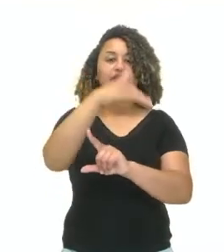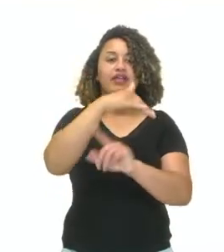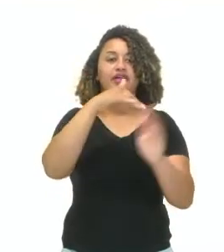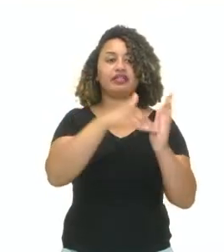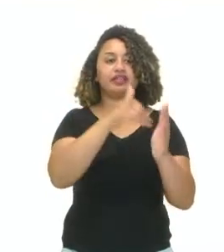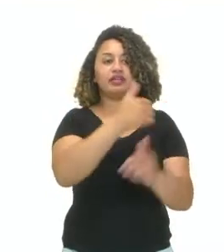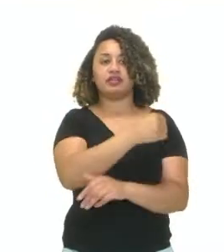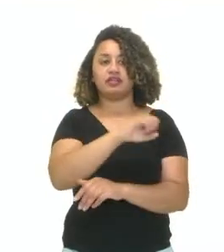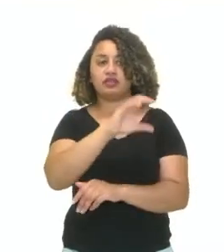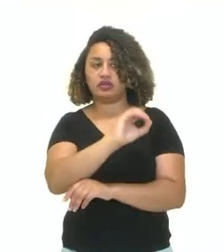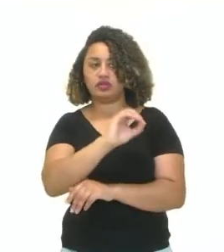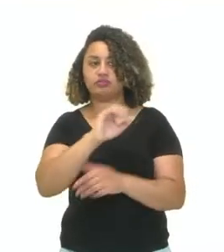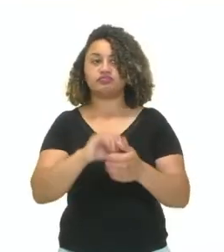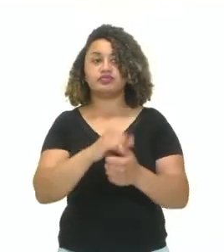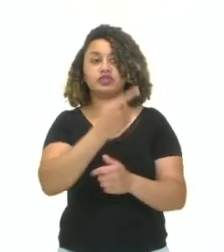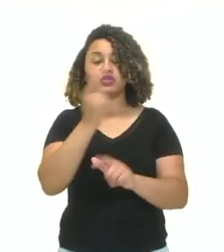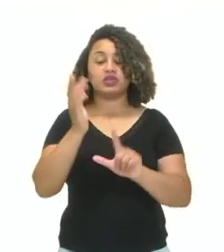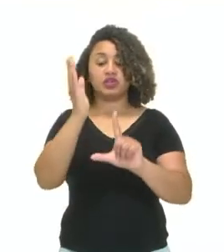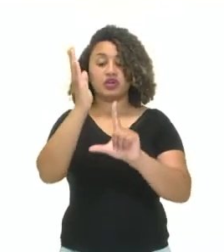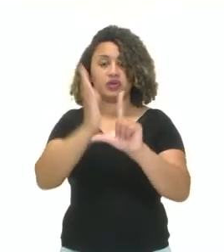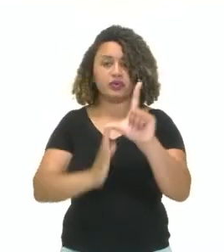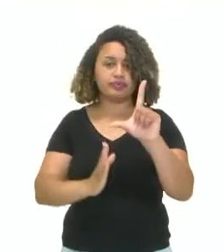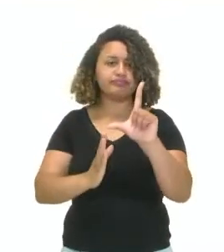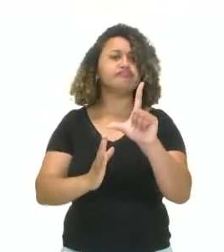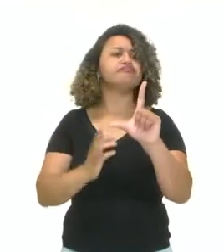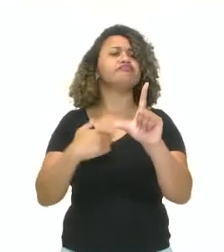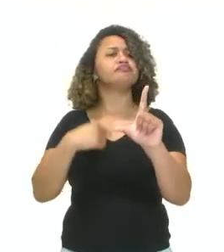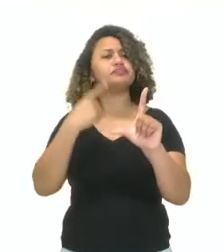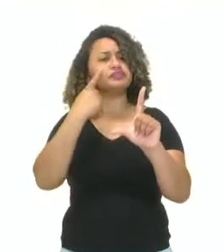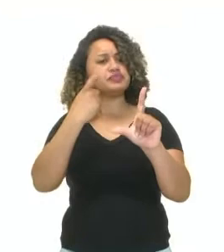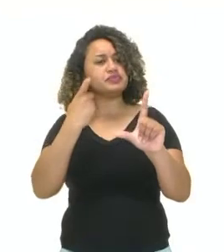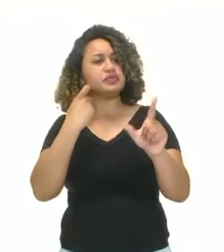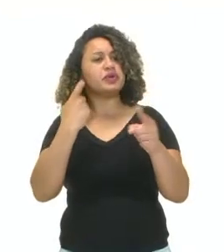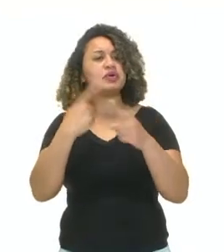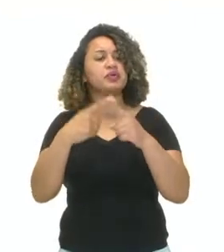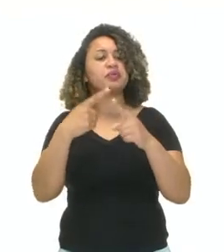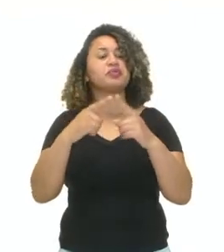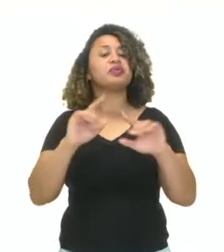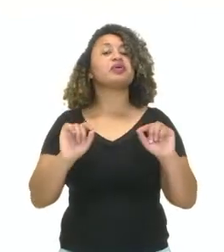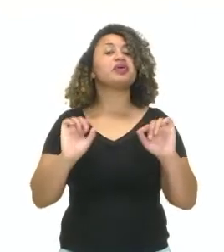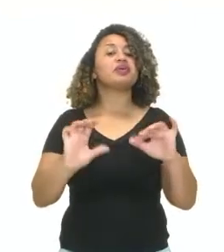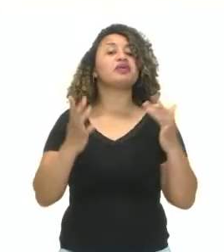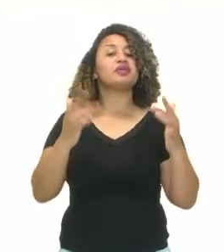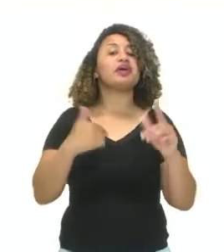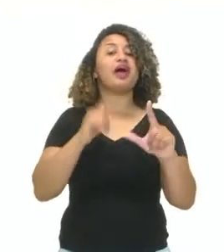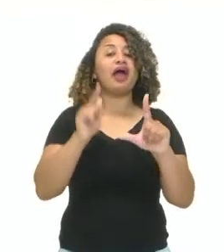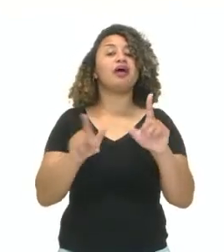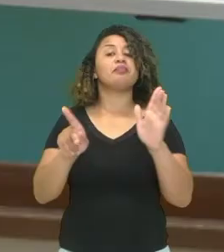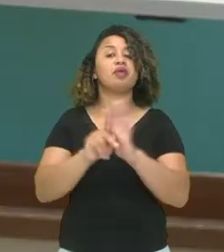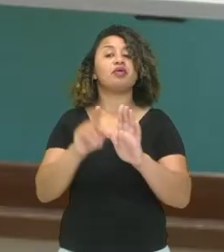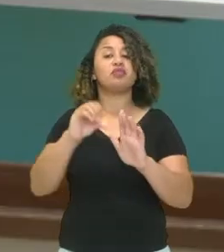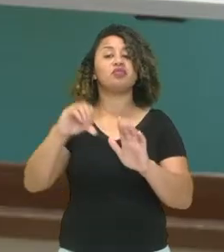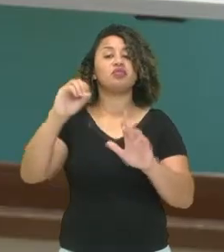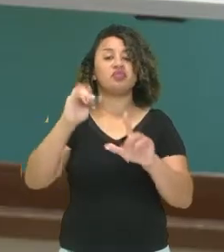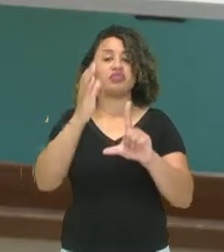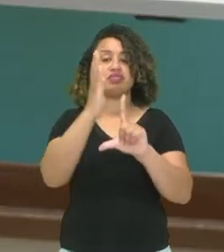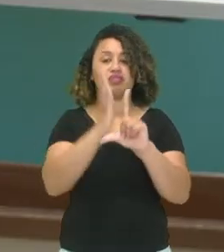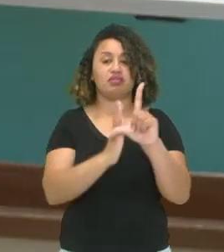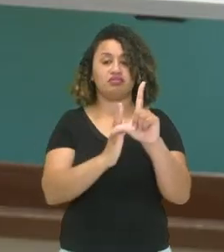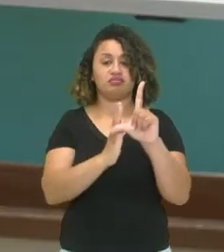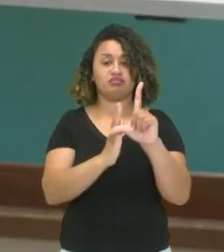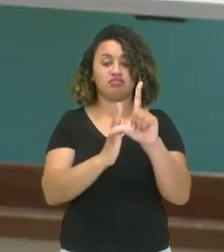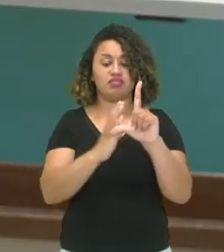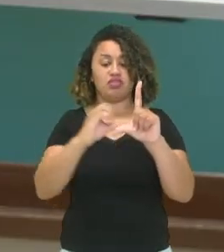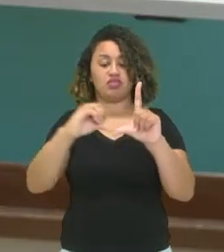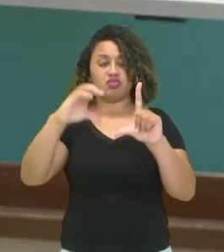E essa condição aqui é muito interessante, que é exatamente quando ele está 90 graus, ou seja,